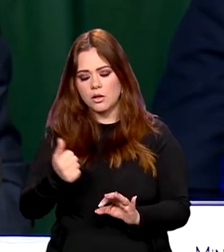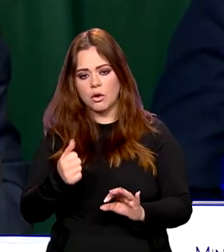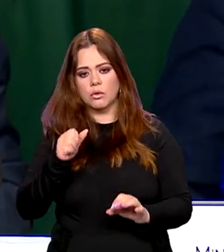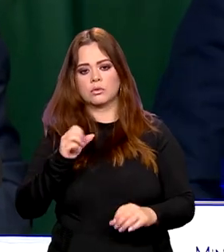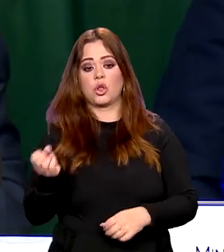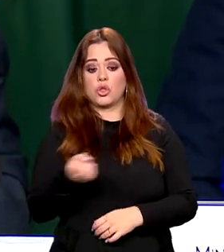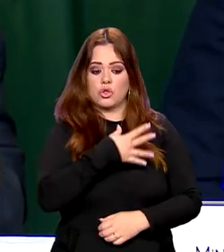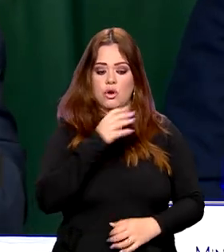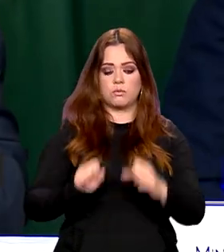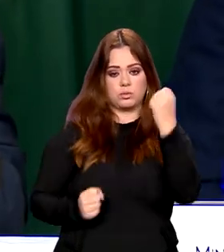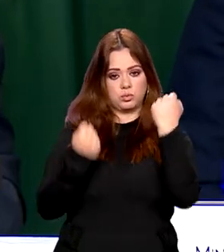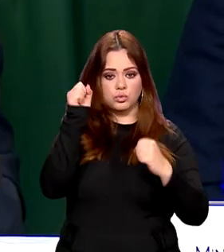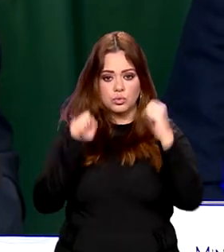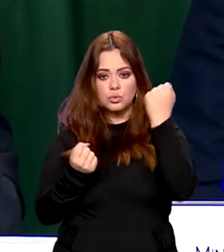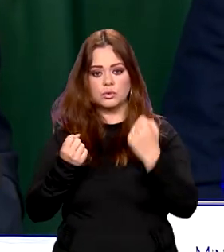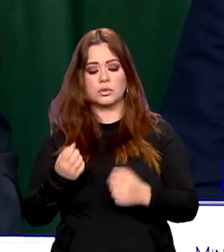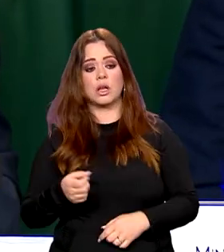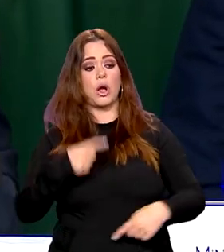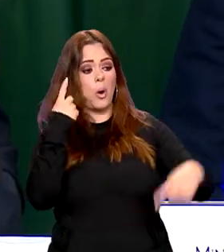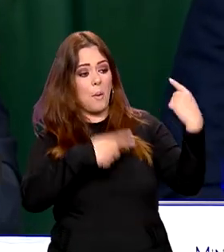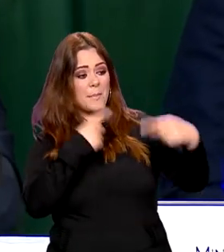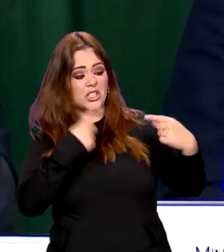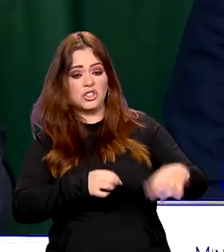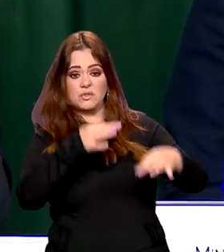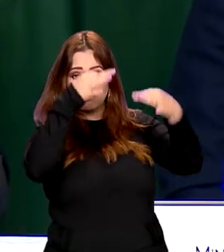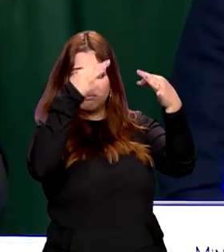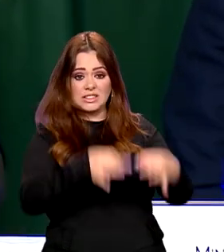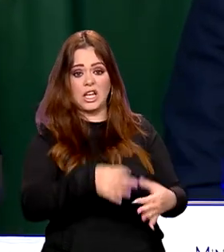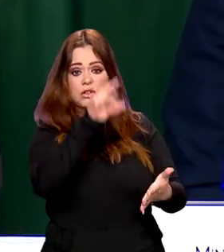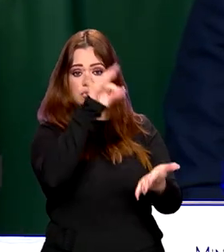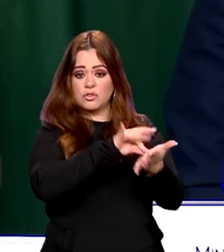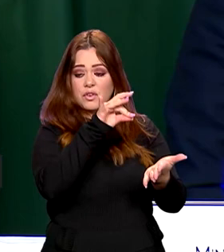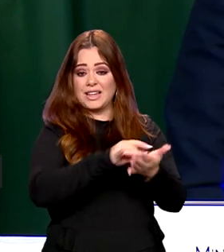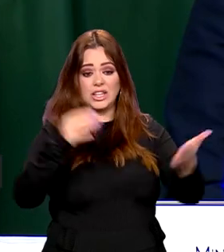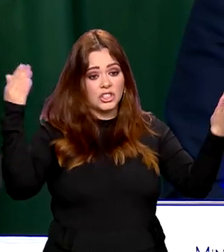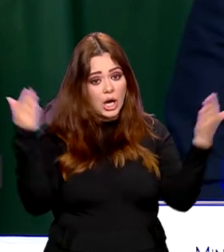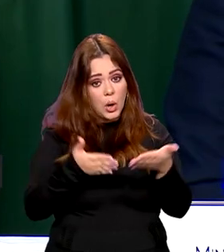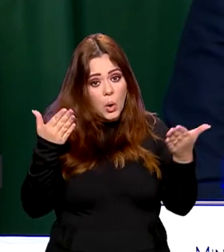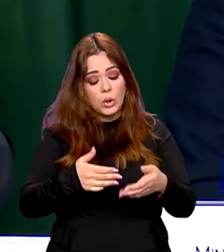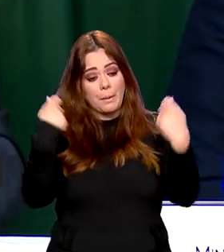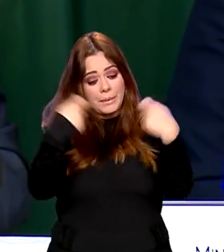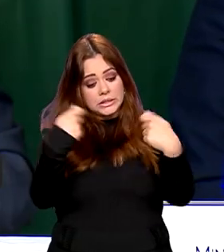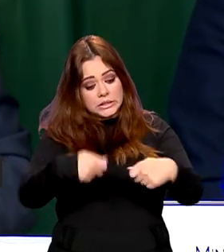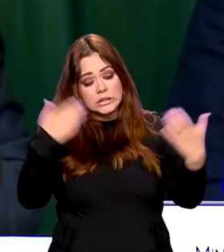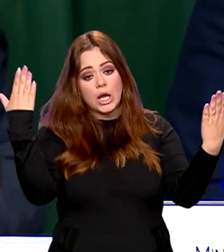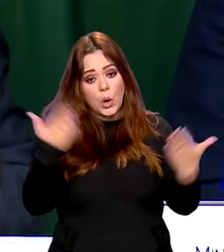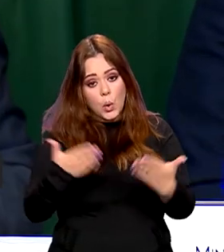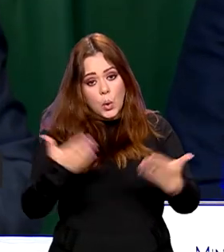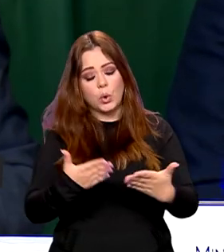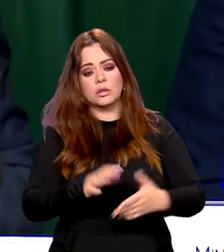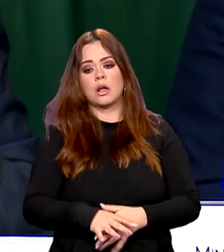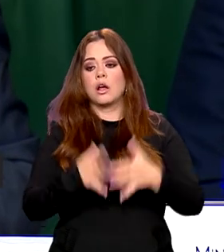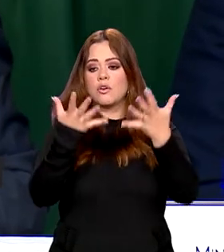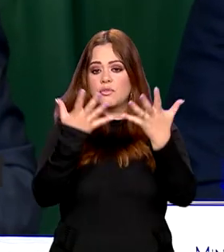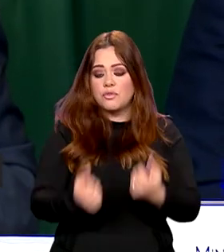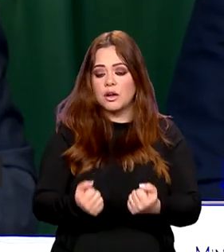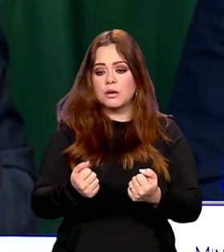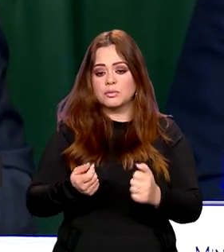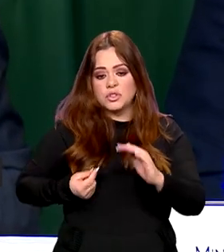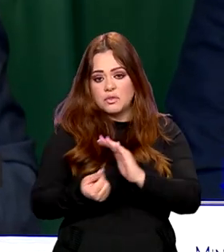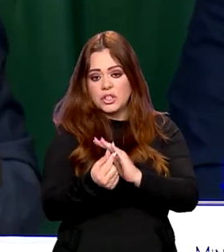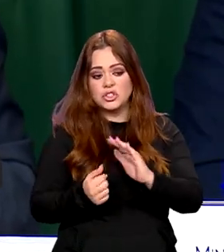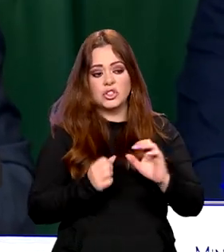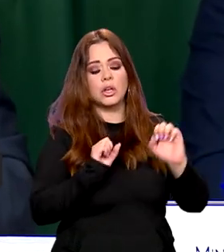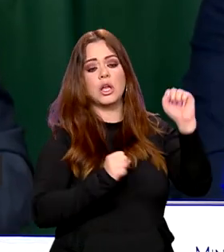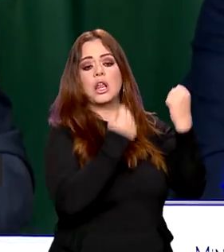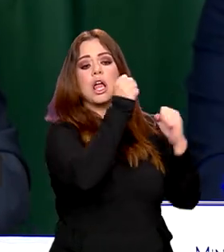nesse país, para a gente ser competitivo de verdade, a hora é agora. A gente vai ter que investir na indústria de gás.